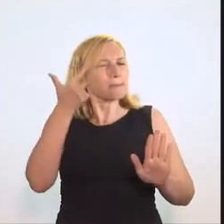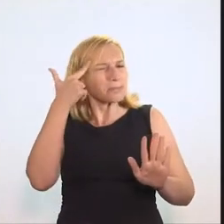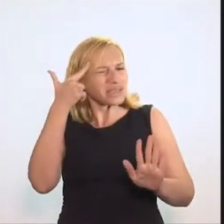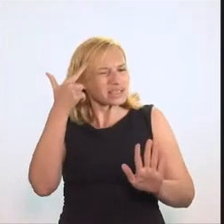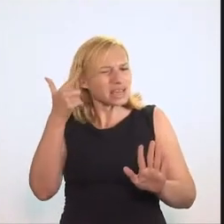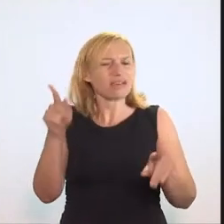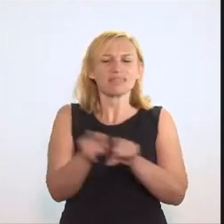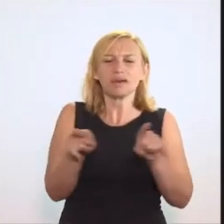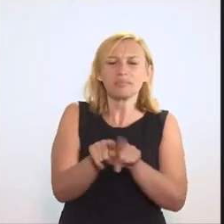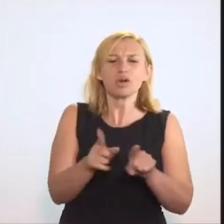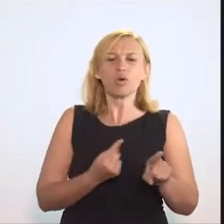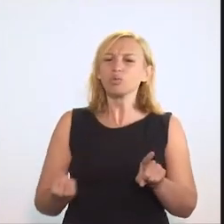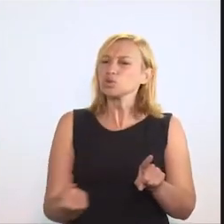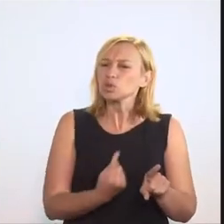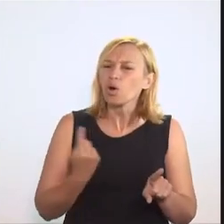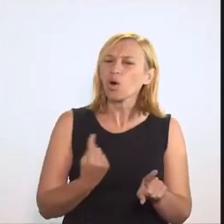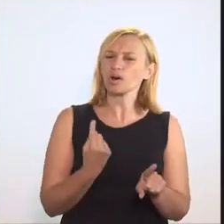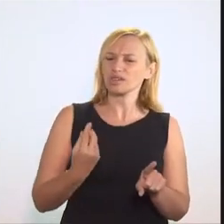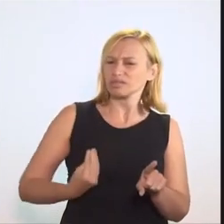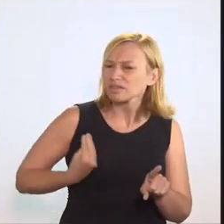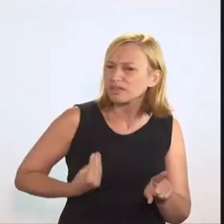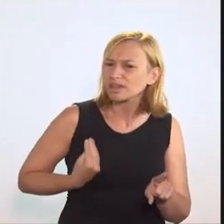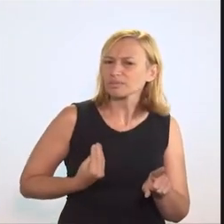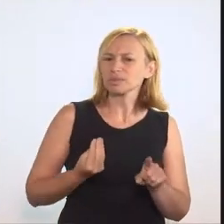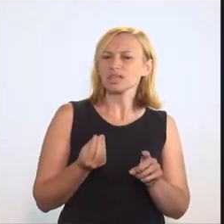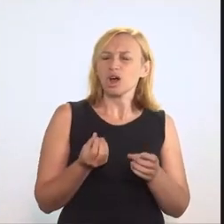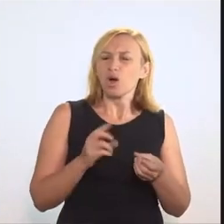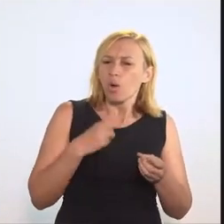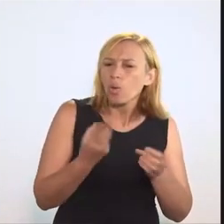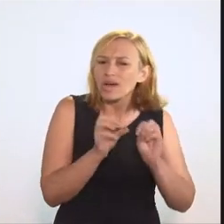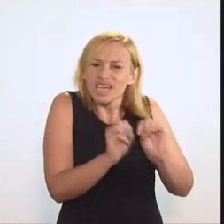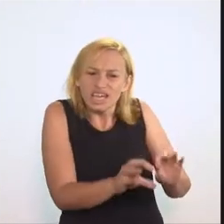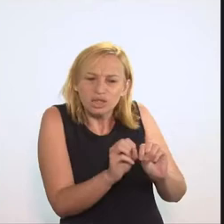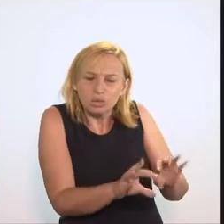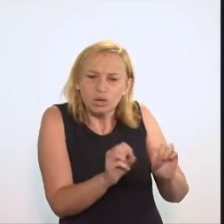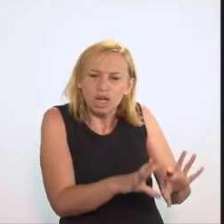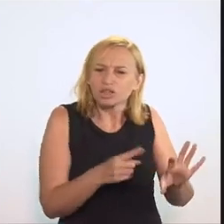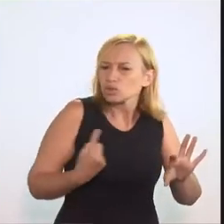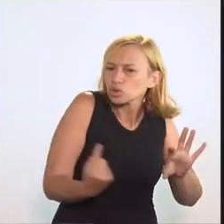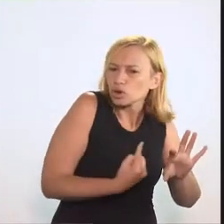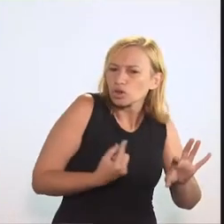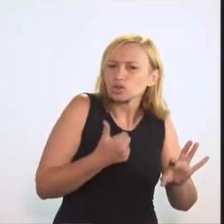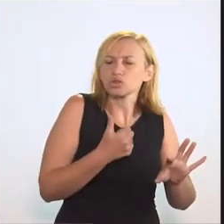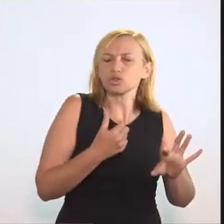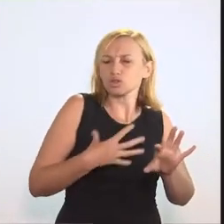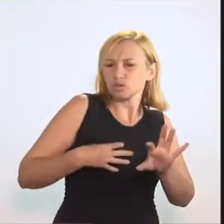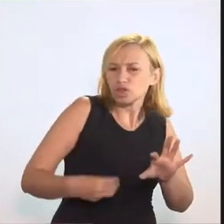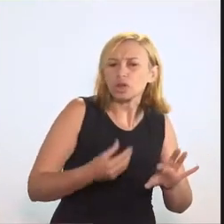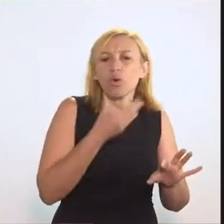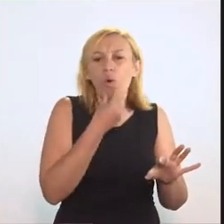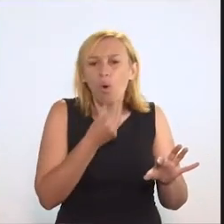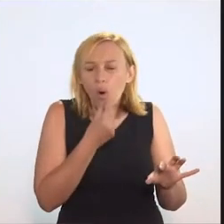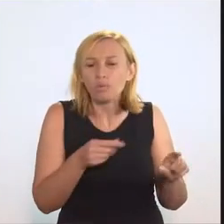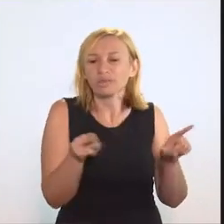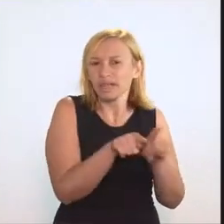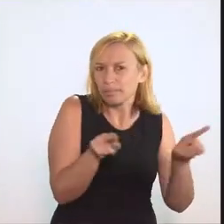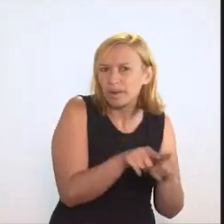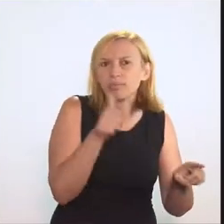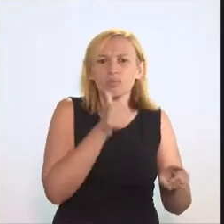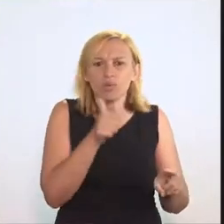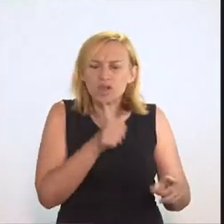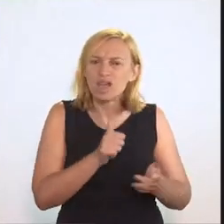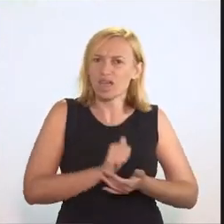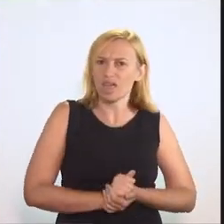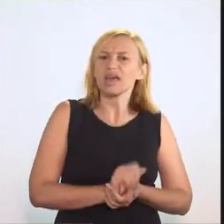da gente repensar também como nós estamos educando os nossos filhos homens e as nossas